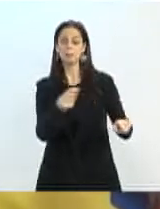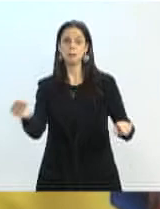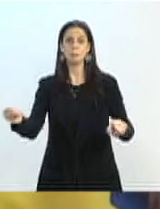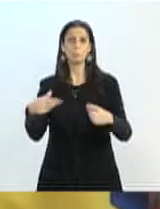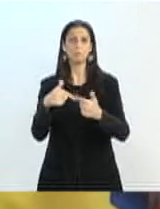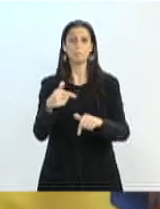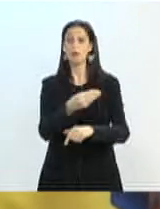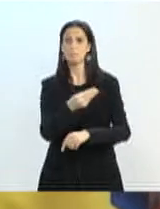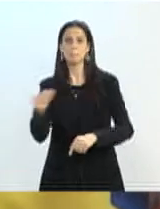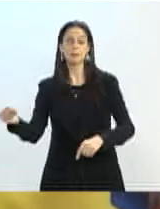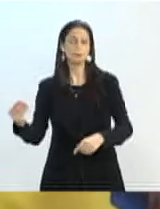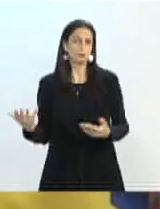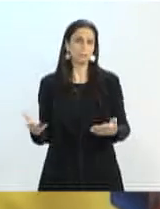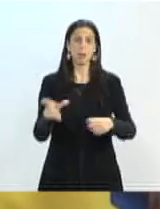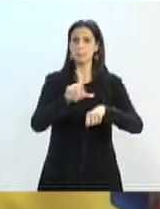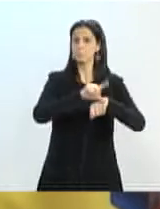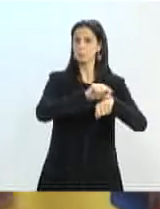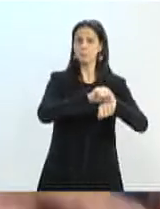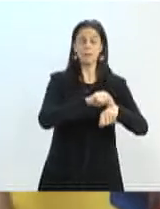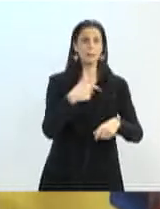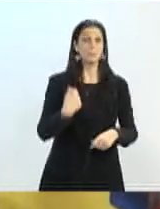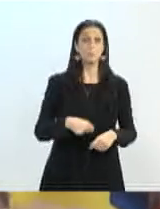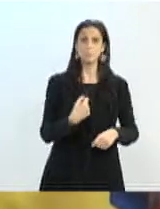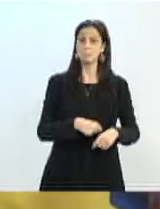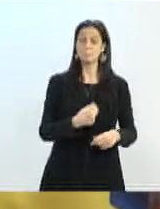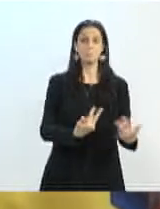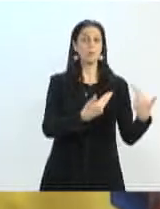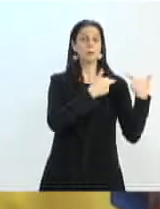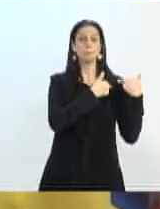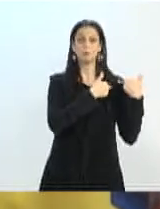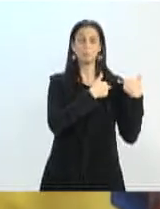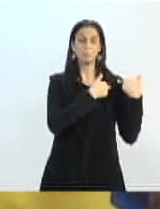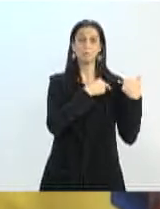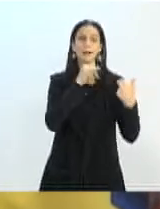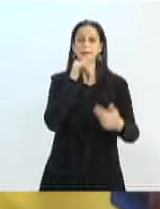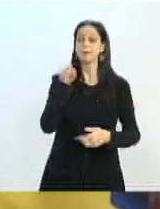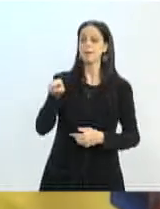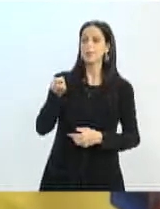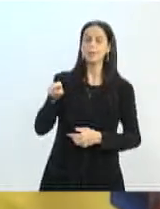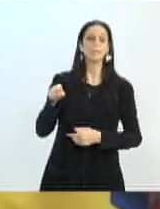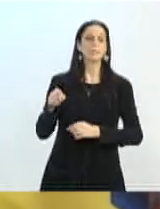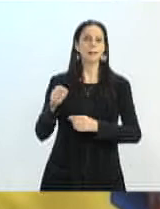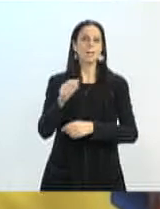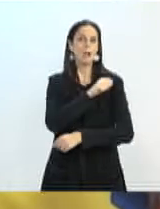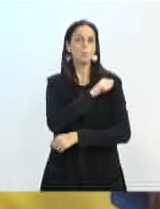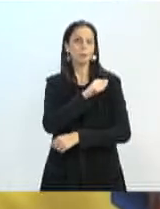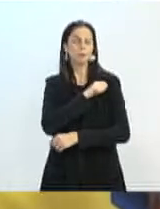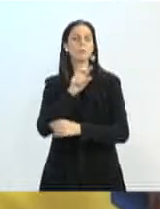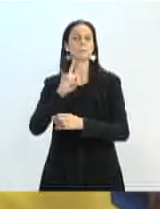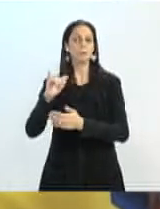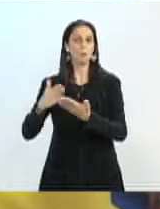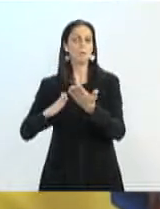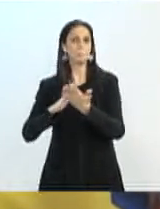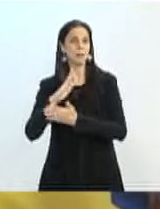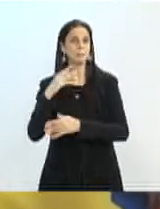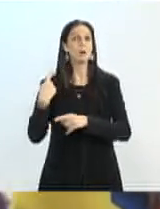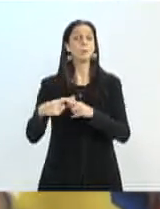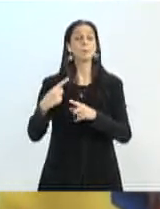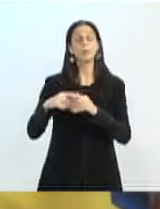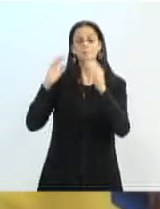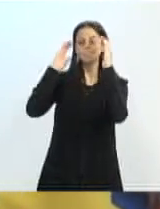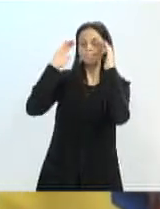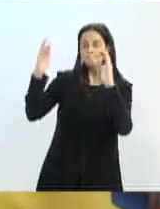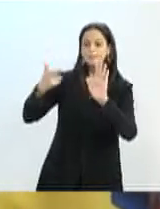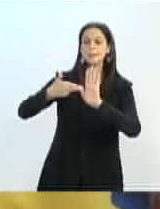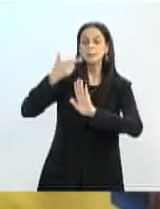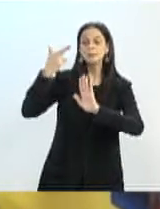ser lá da CEMED para colocar lá que o aluno vai ser aprovado por conta de uma resolução federal, enfim. O que não dá, e eu não vou